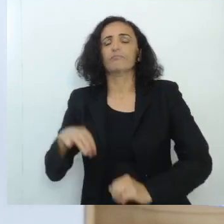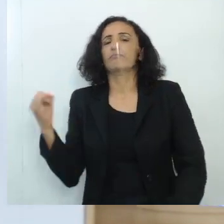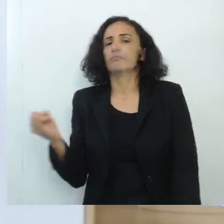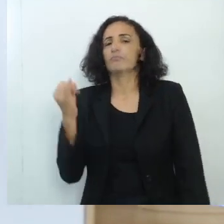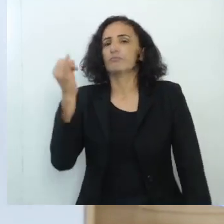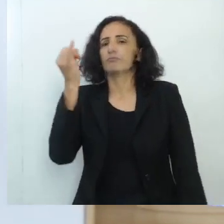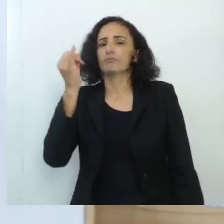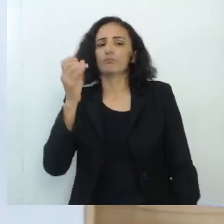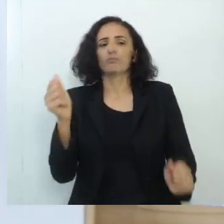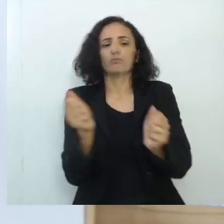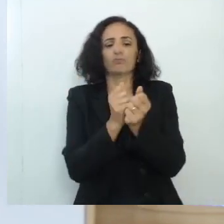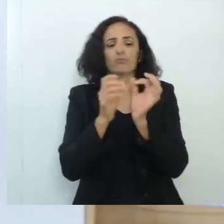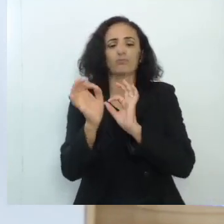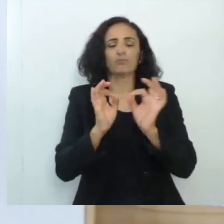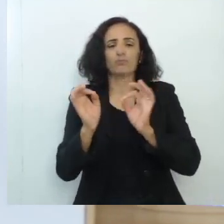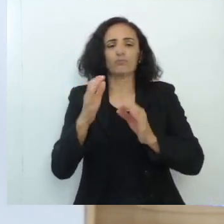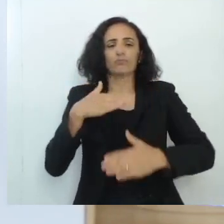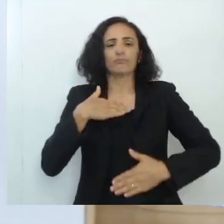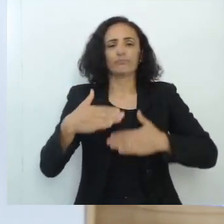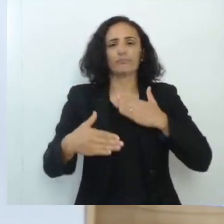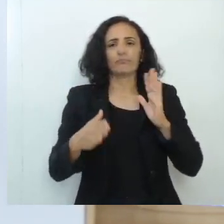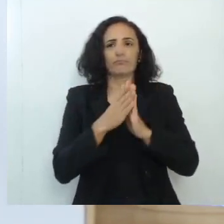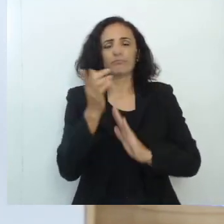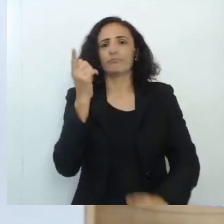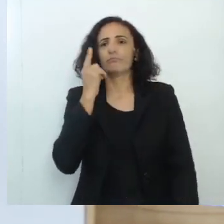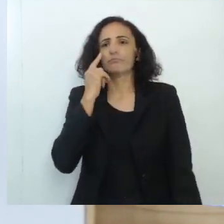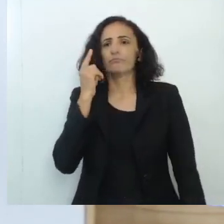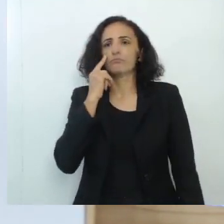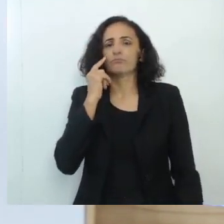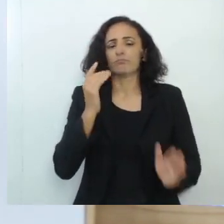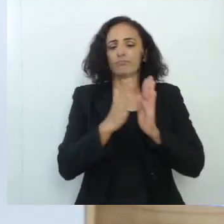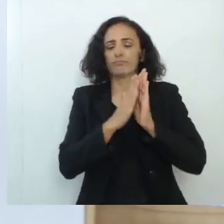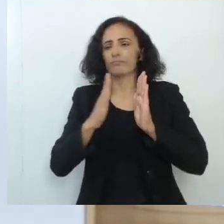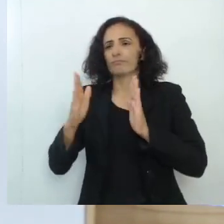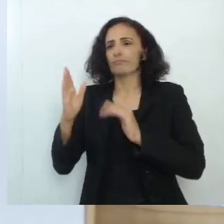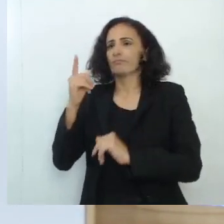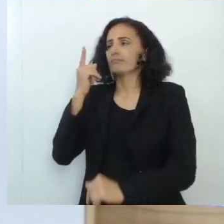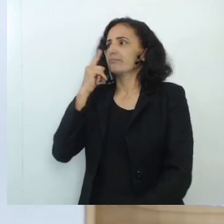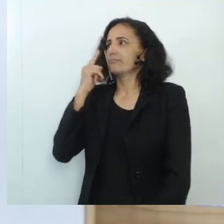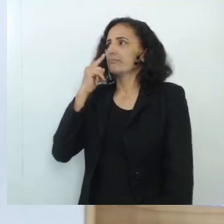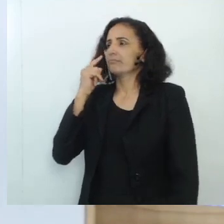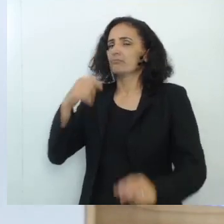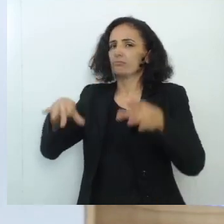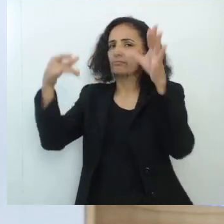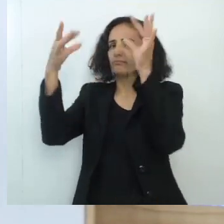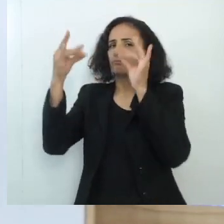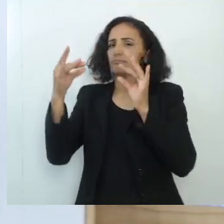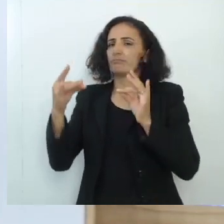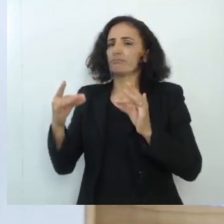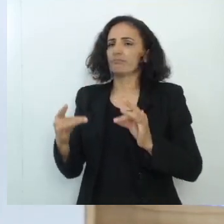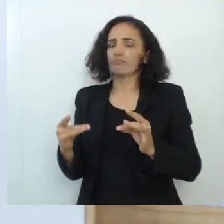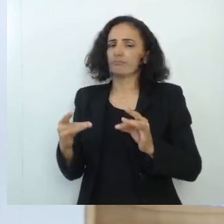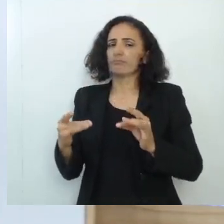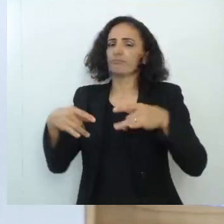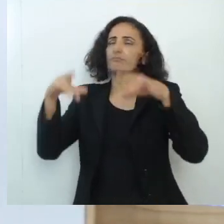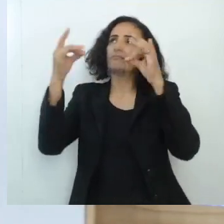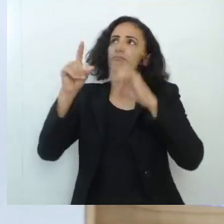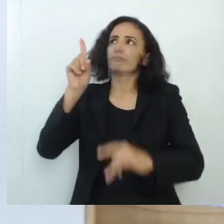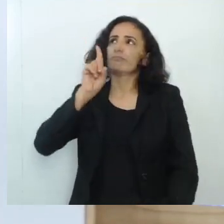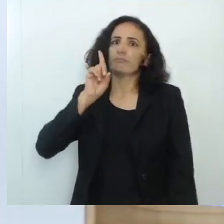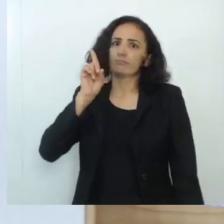formar tecidos e formar órgãos, olha pra cá, tá? Lembrem que essas pteridófitazinhas, olhe, a